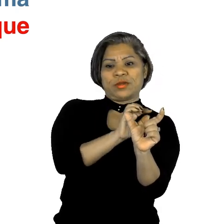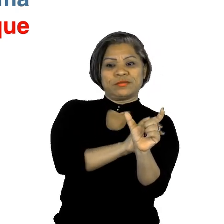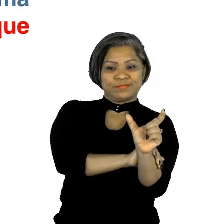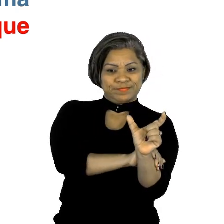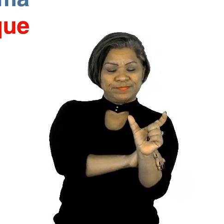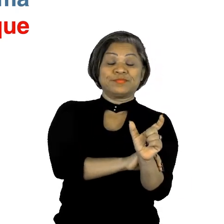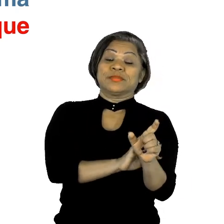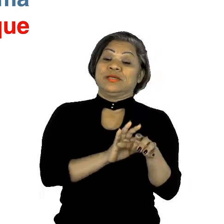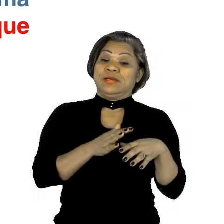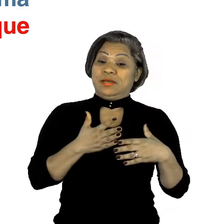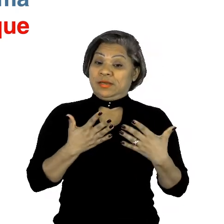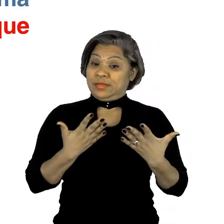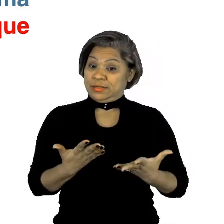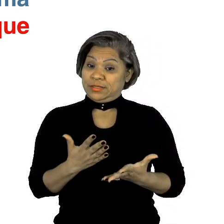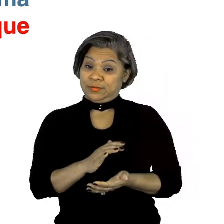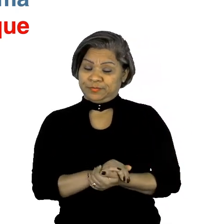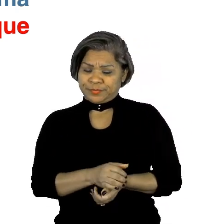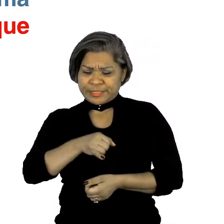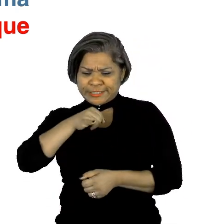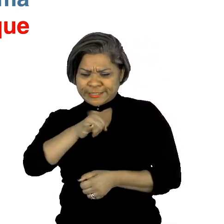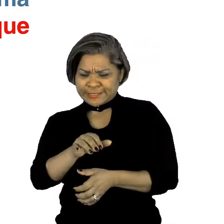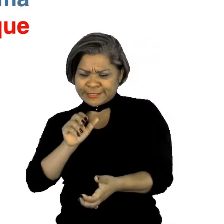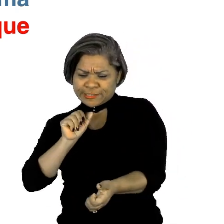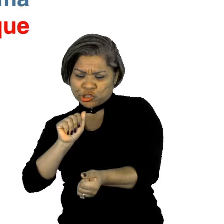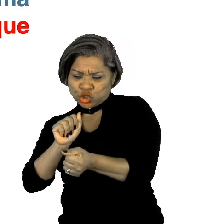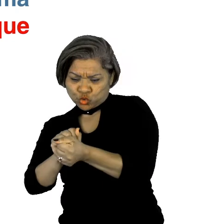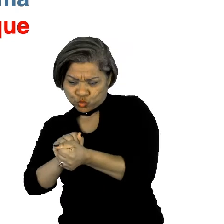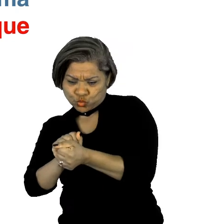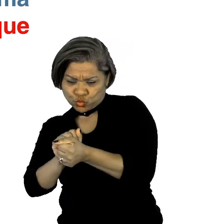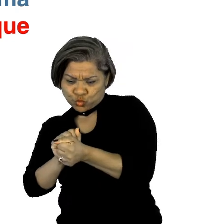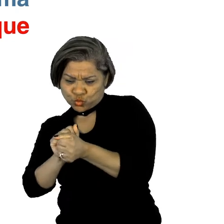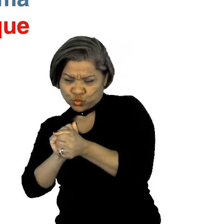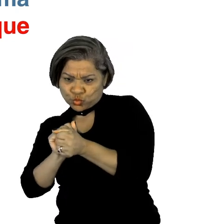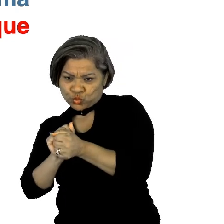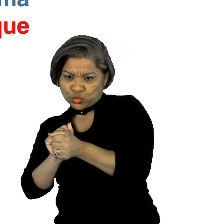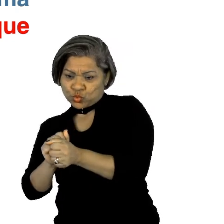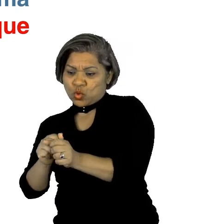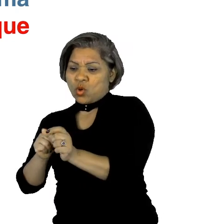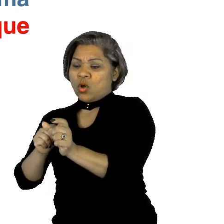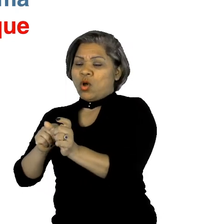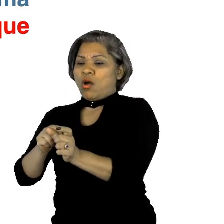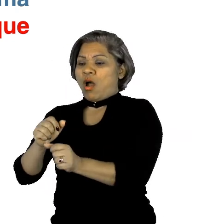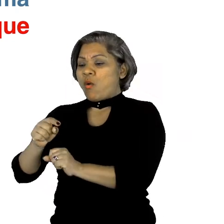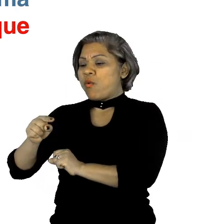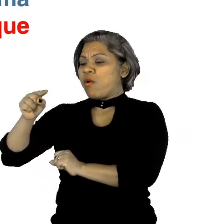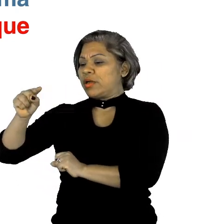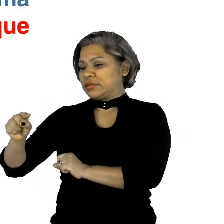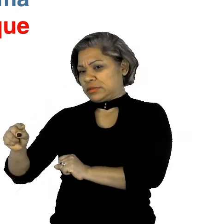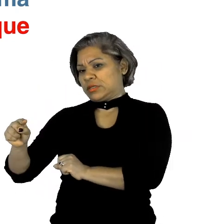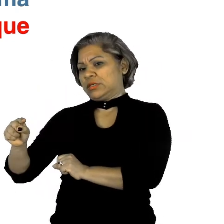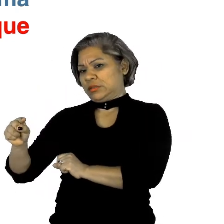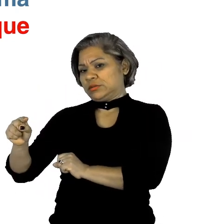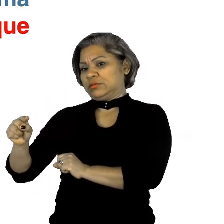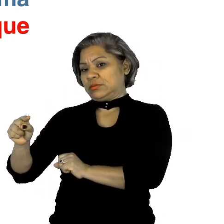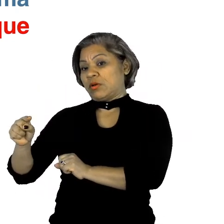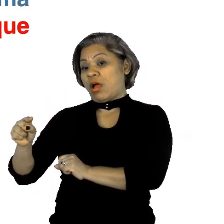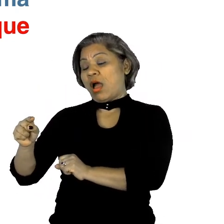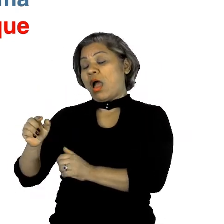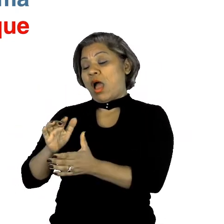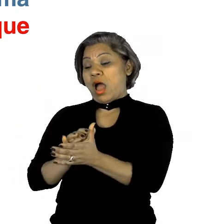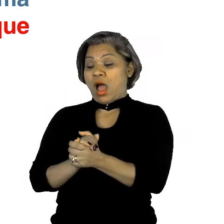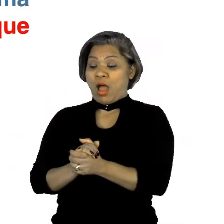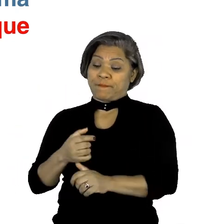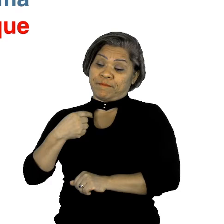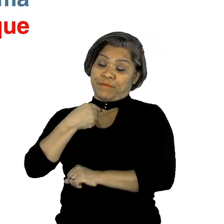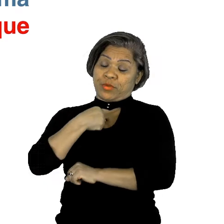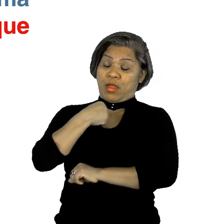sem acento, ele é usado para fazer uma justificativa, para você responder. Então ali o cara está respondendo, ó, ele disse